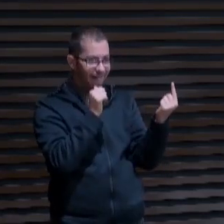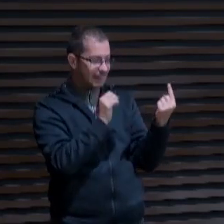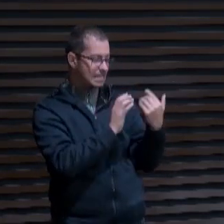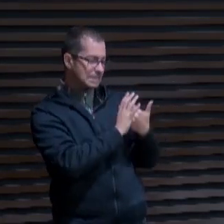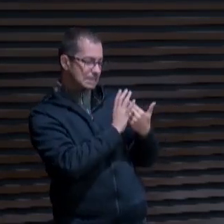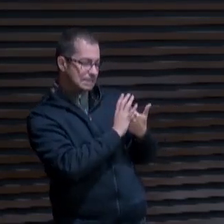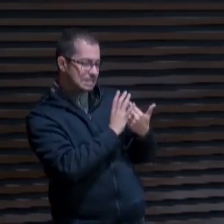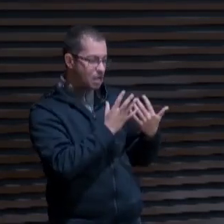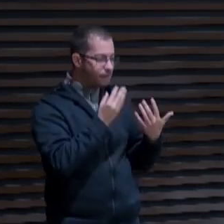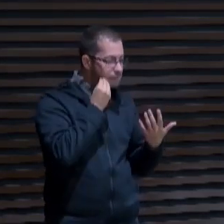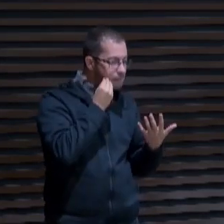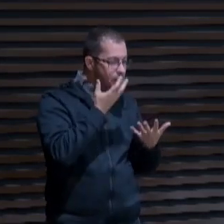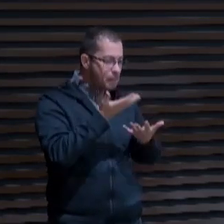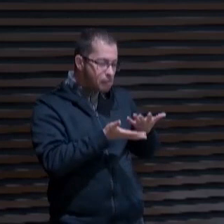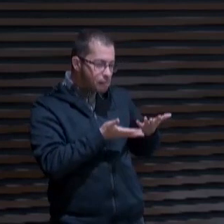Mas, gente,